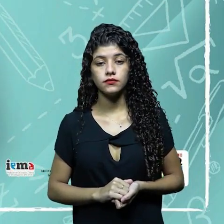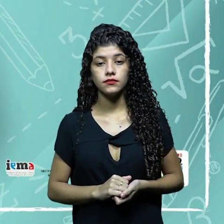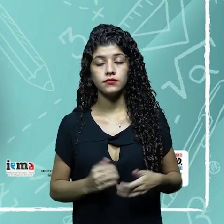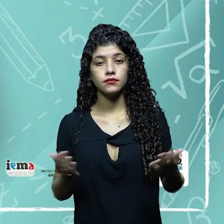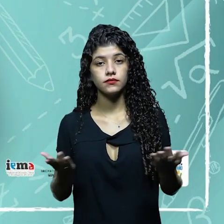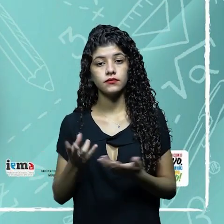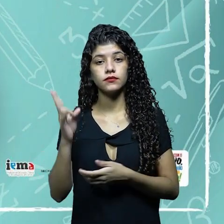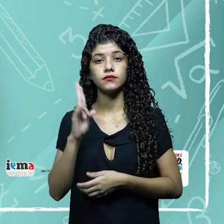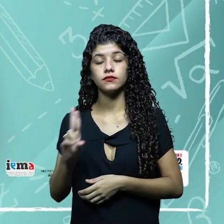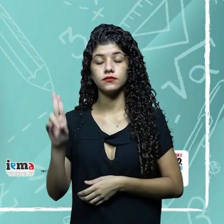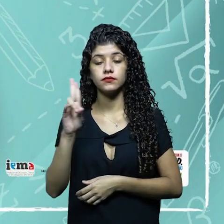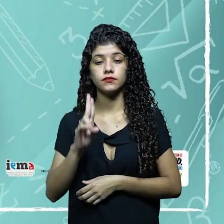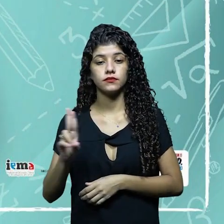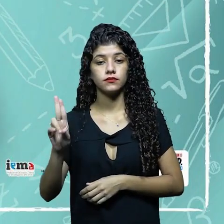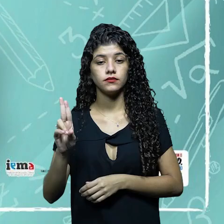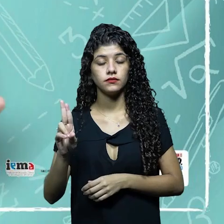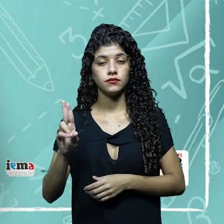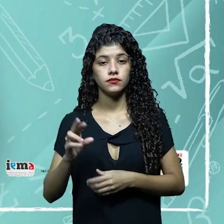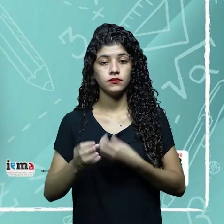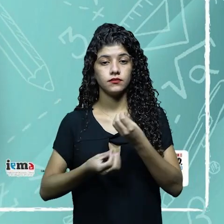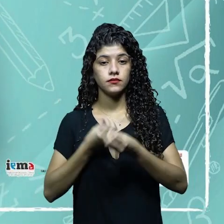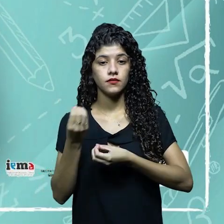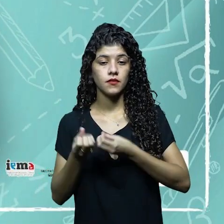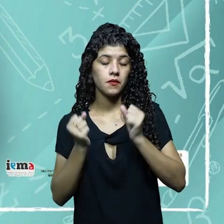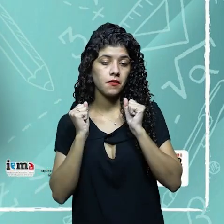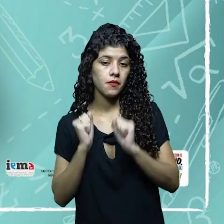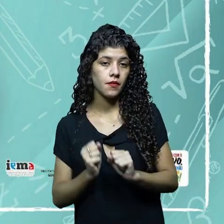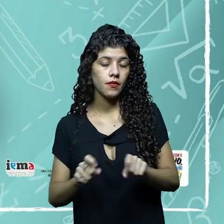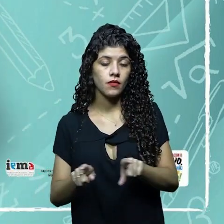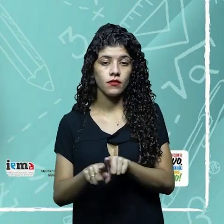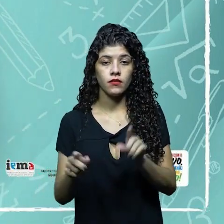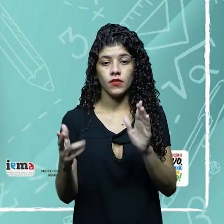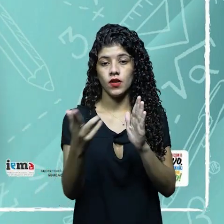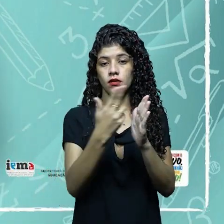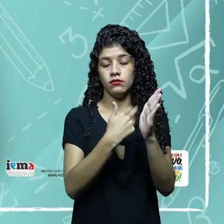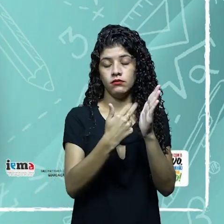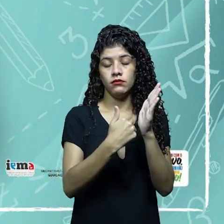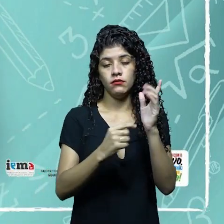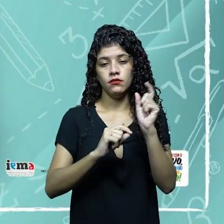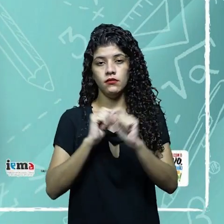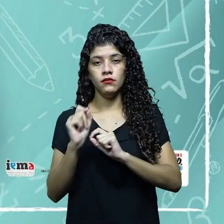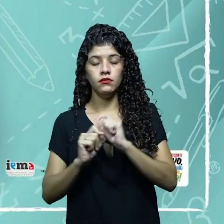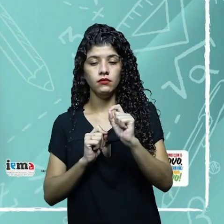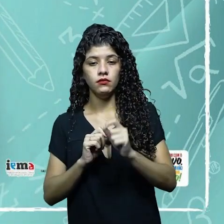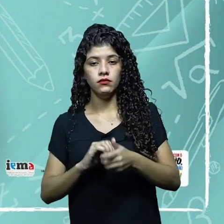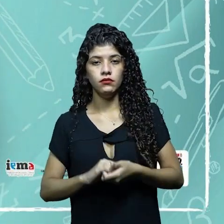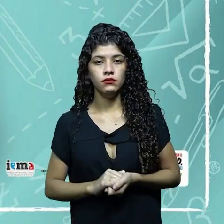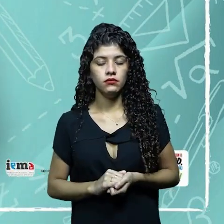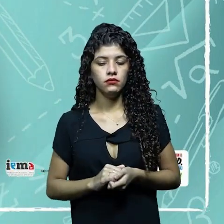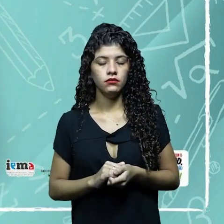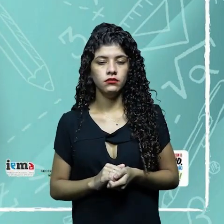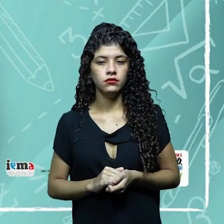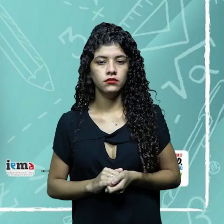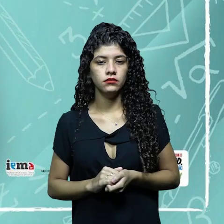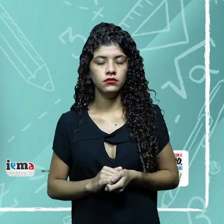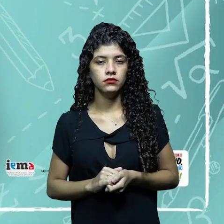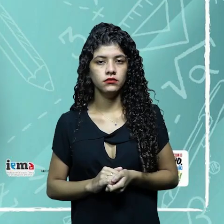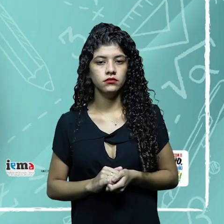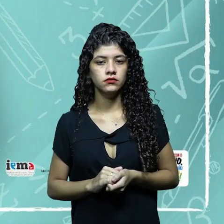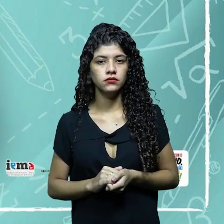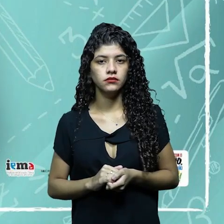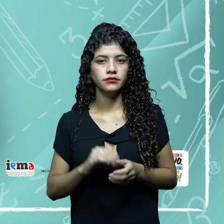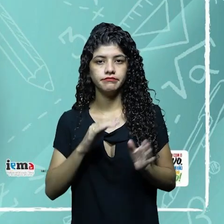utilizar as coordenadas relativas, eu posso fazer um desenho sem estar fixo ali nas coordenadas,